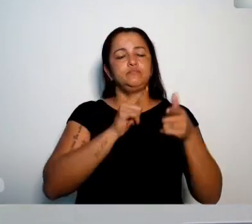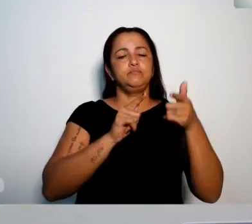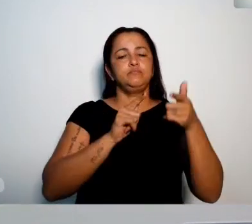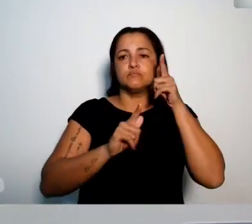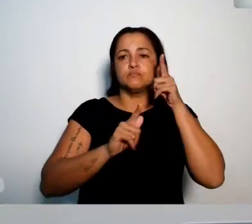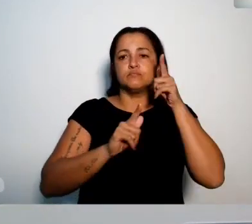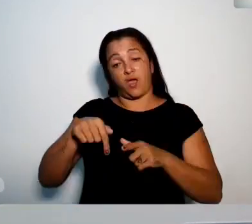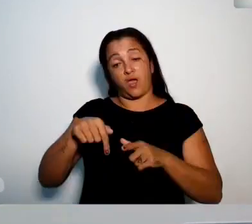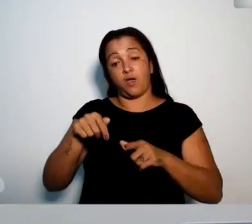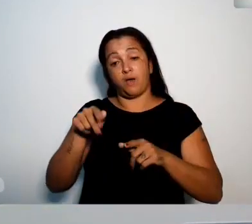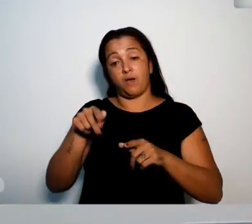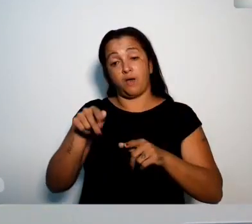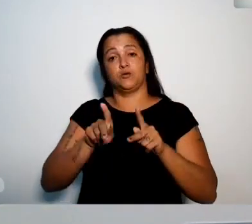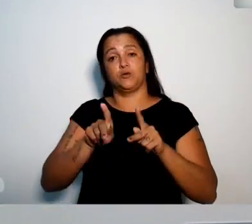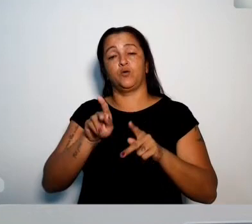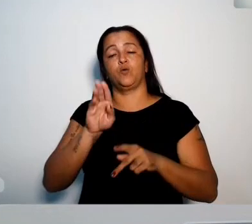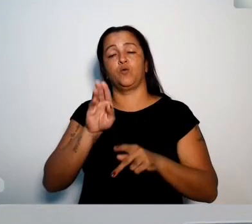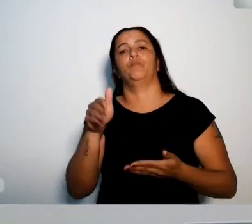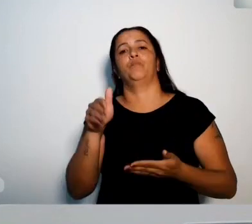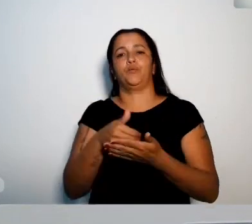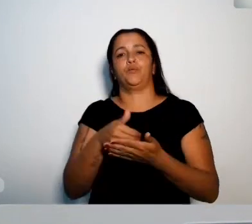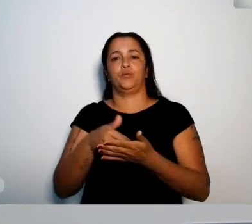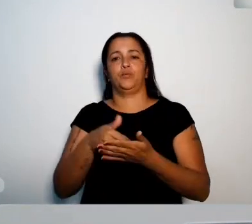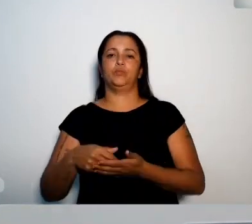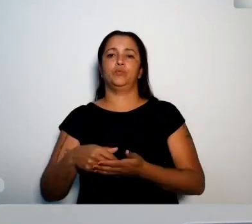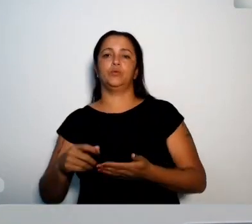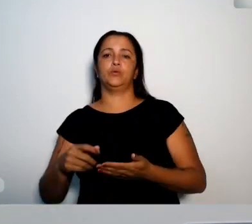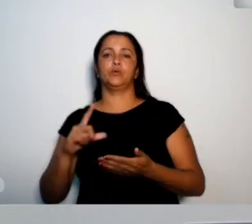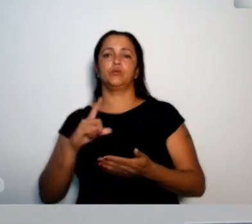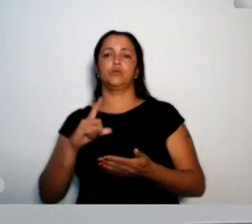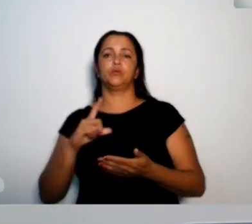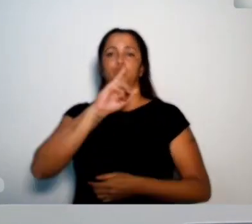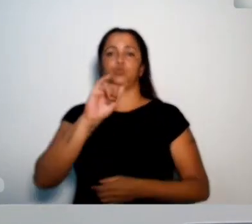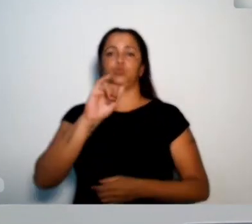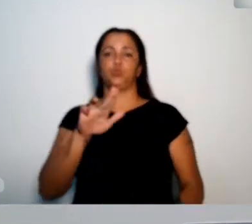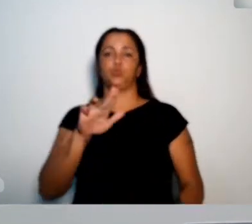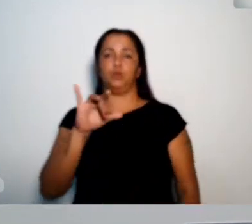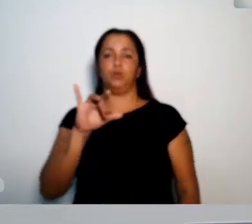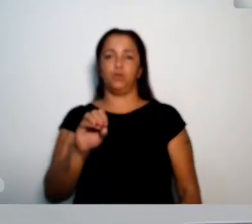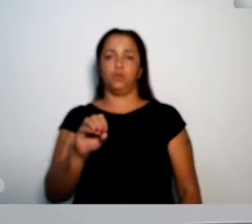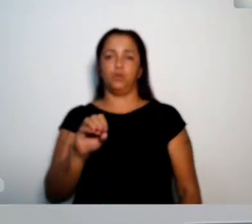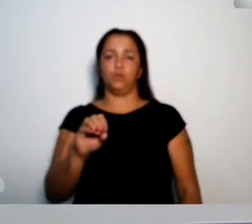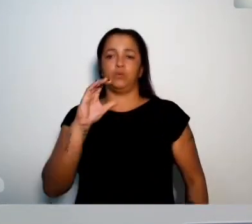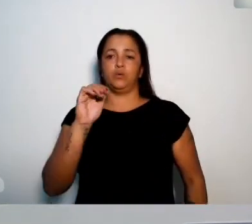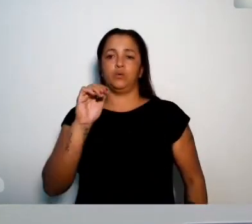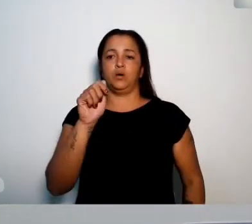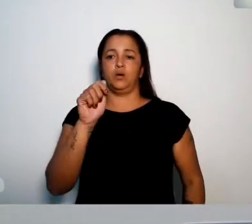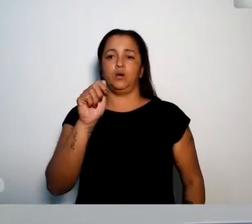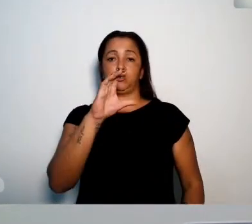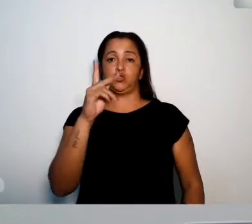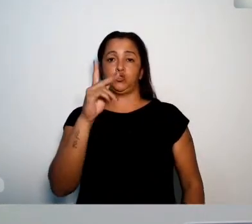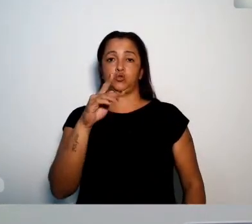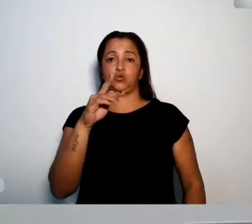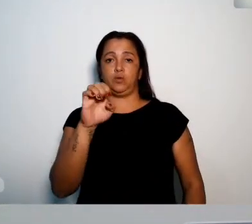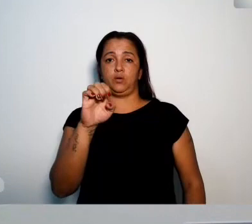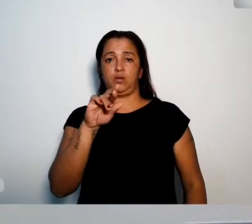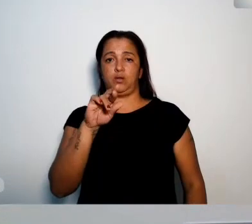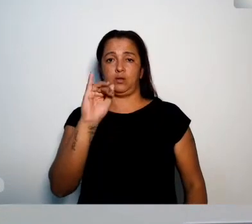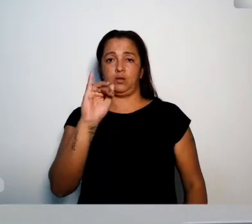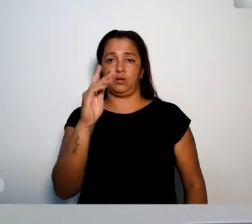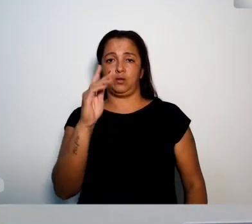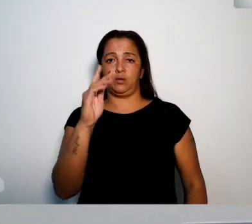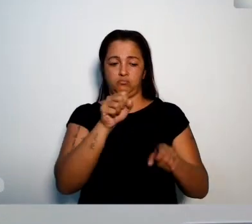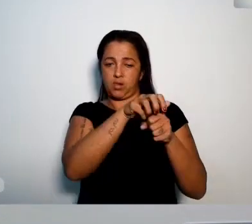Júlio, queria aproveitar o Júlio do Cachoeirinha. Eu recebi aqui um ofício da Secretaria, Fundação de Desenvolvimento